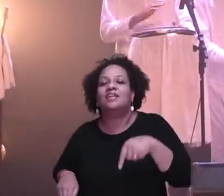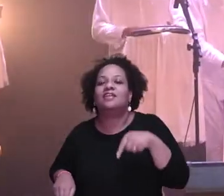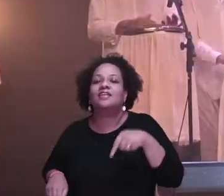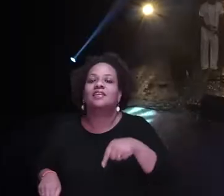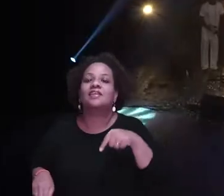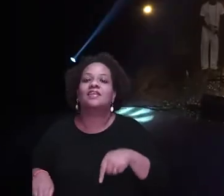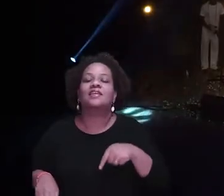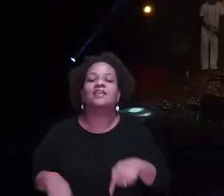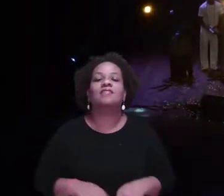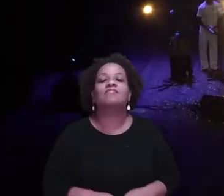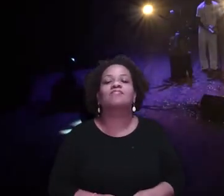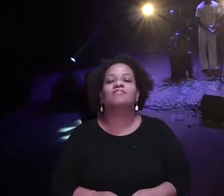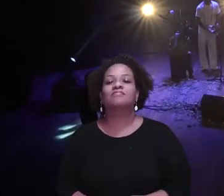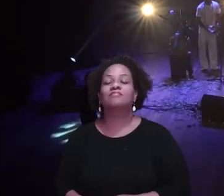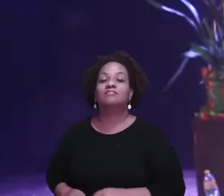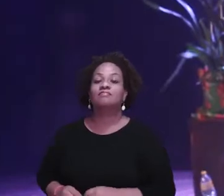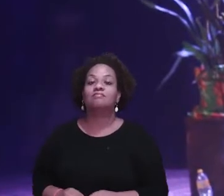presente e